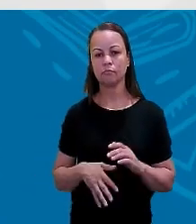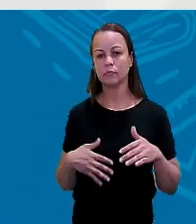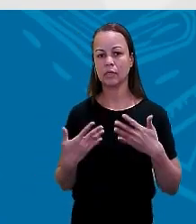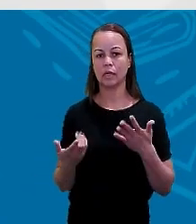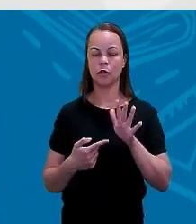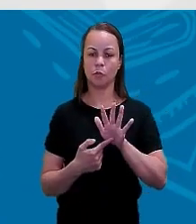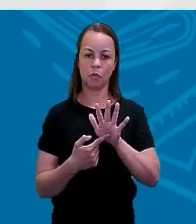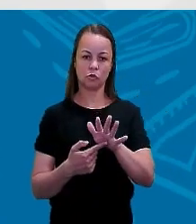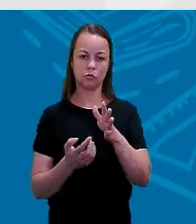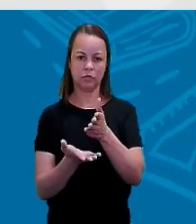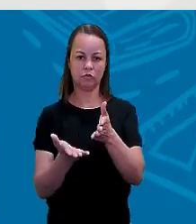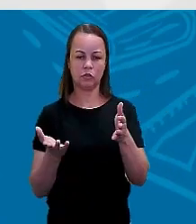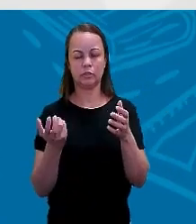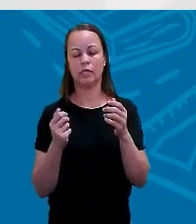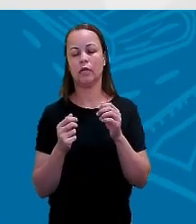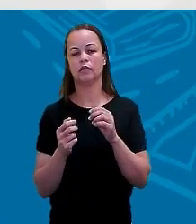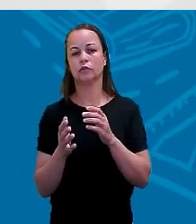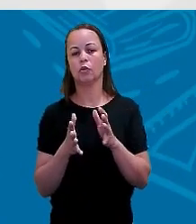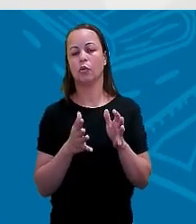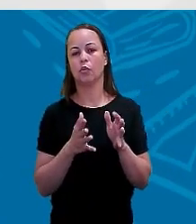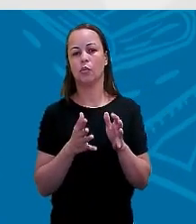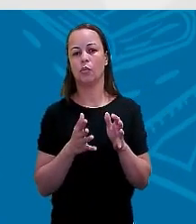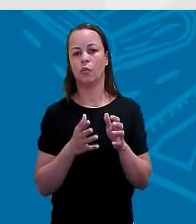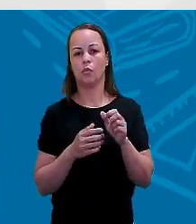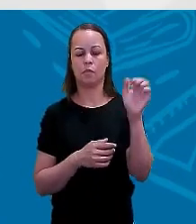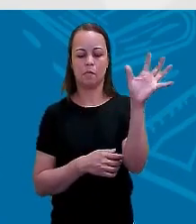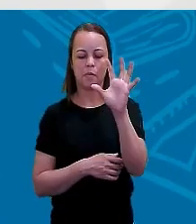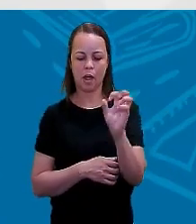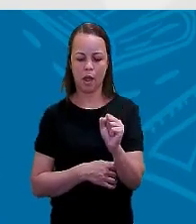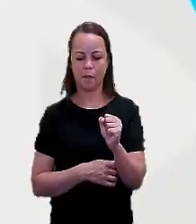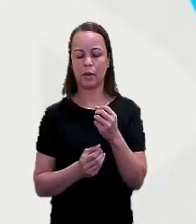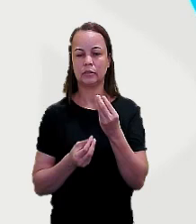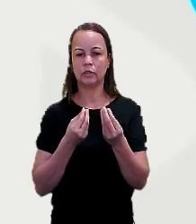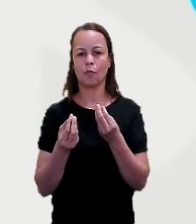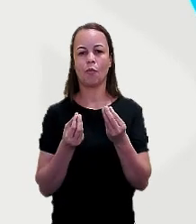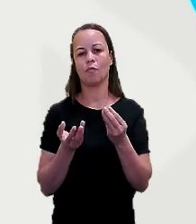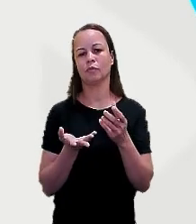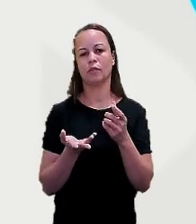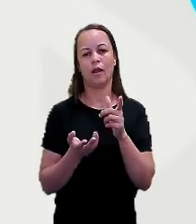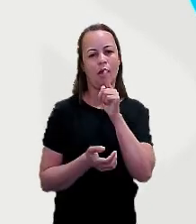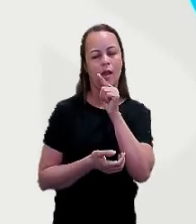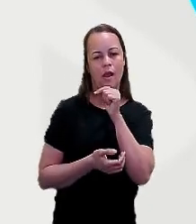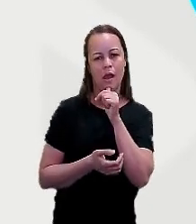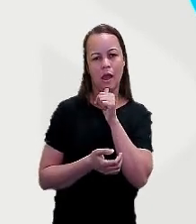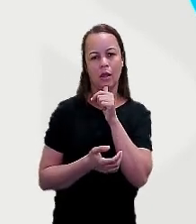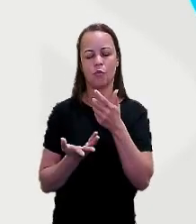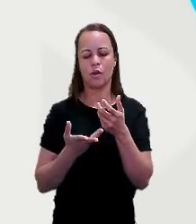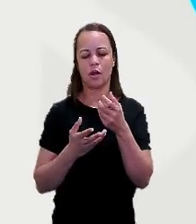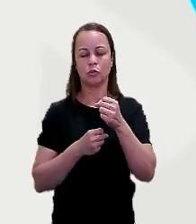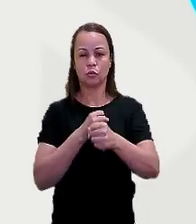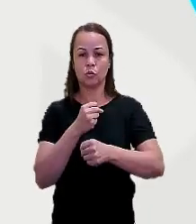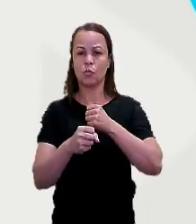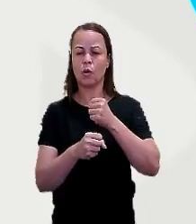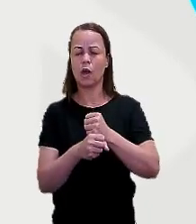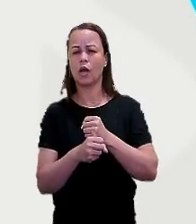gente ter uma ideia do índice de atendimento total de água no Brasil lá no ano